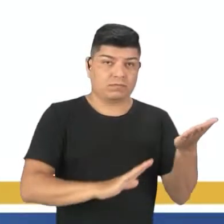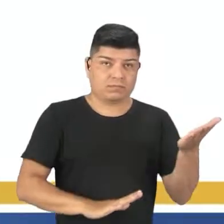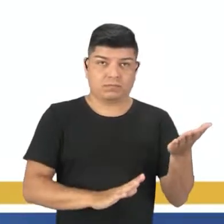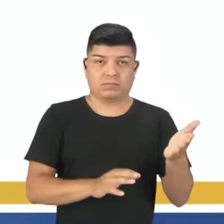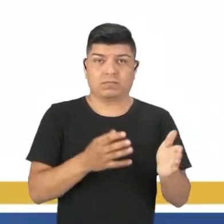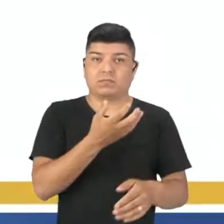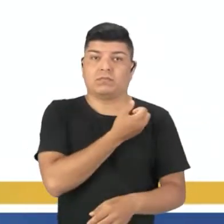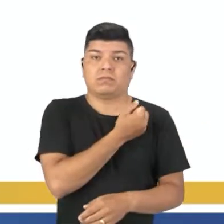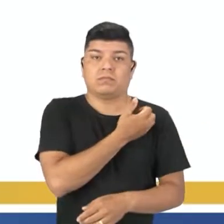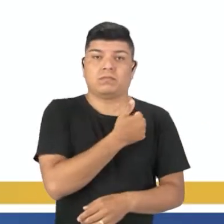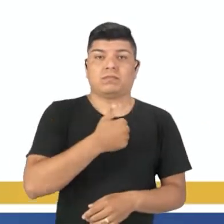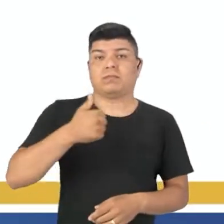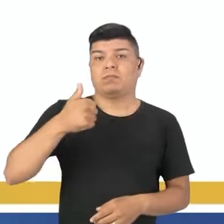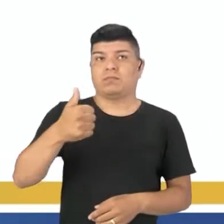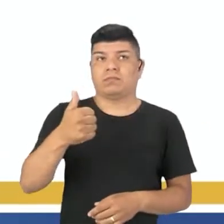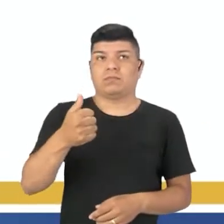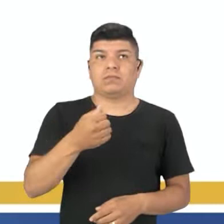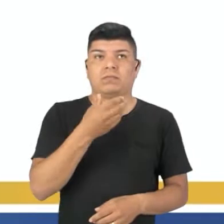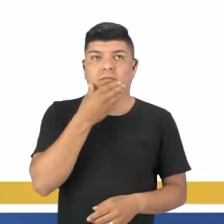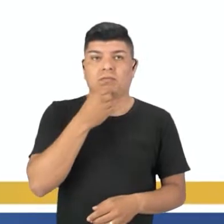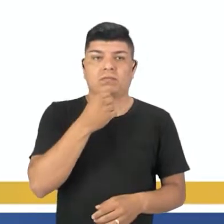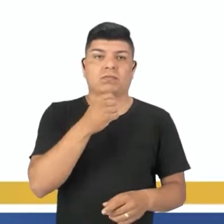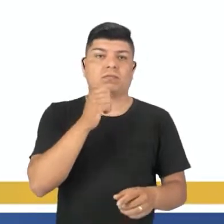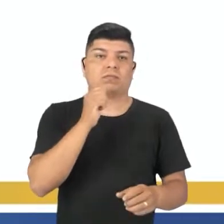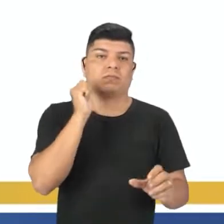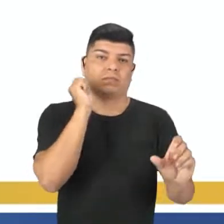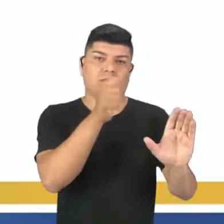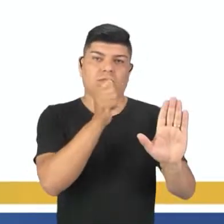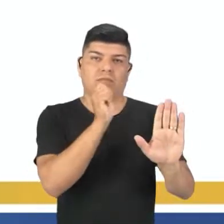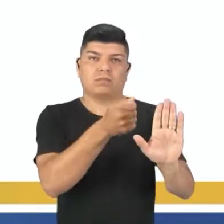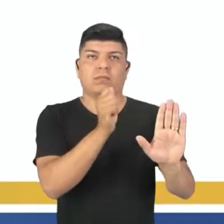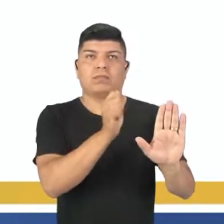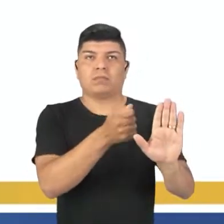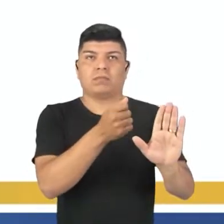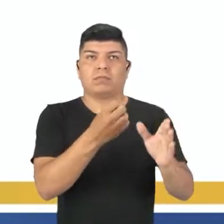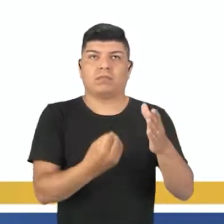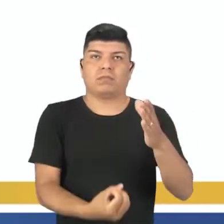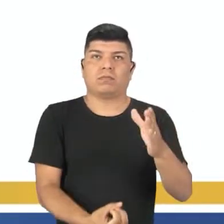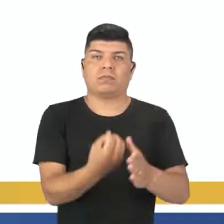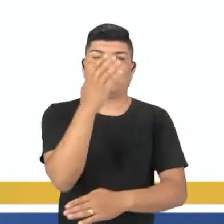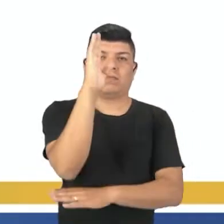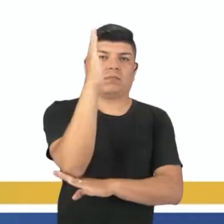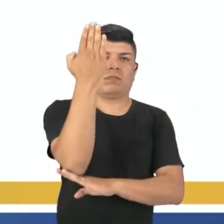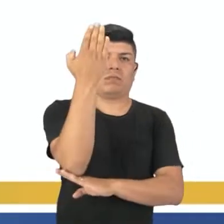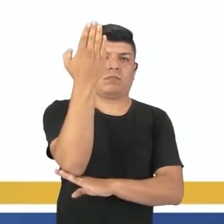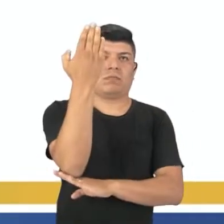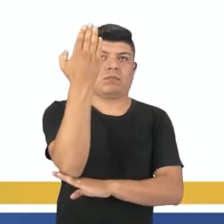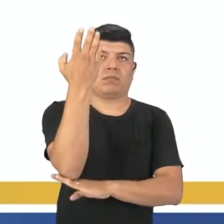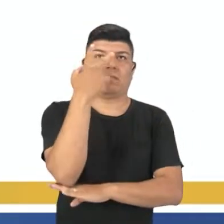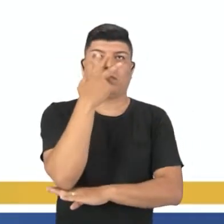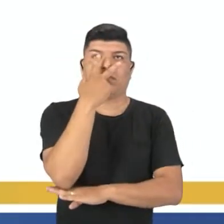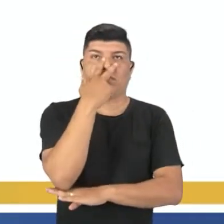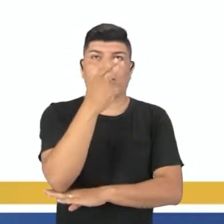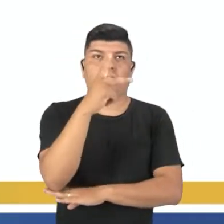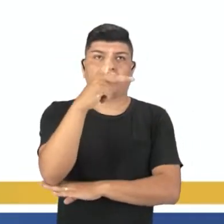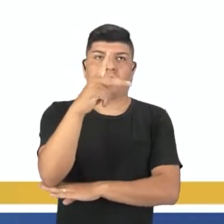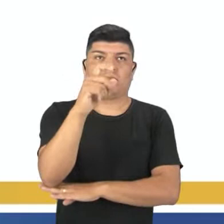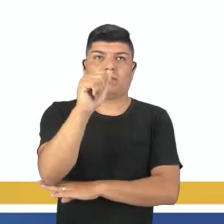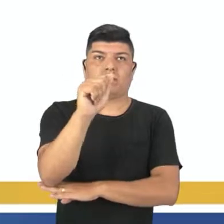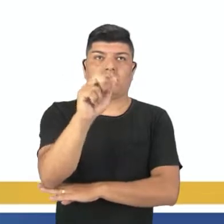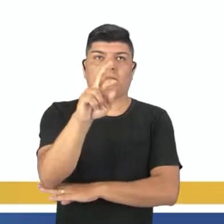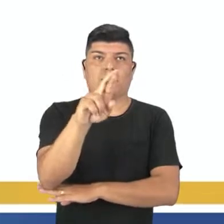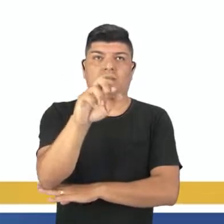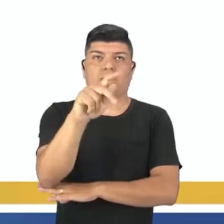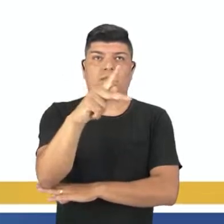de número 1. Um marceneiro produziu um bloco maciço de madeira em formato de paralelepípedo,